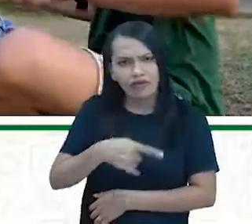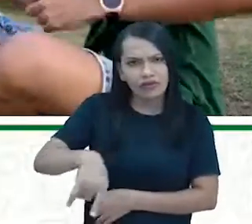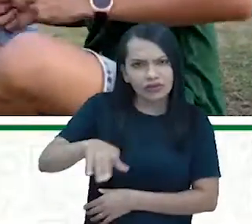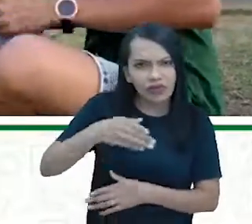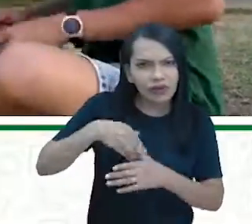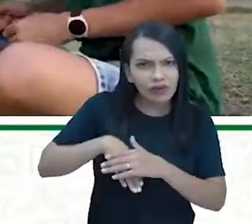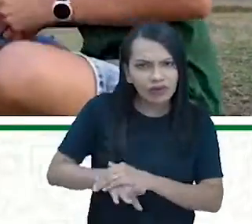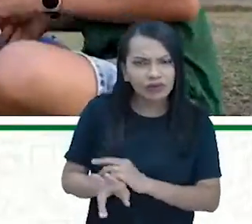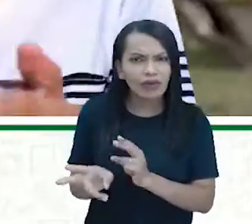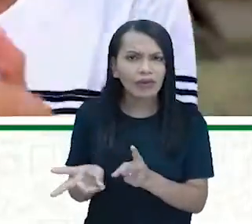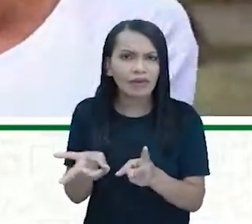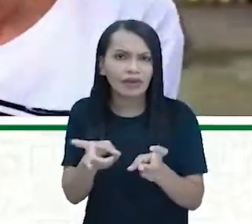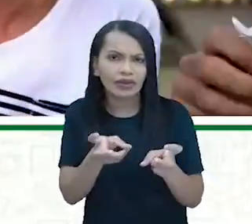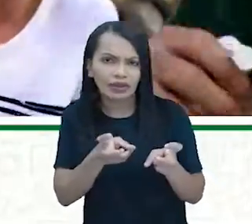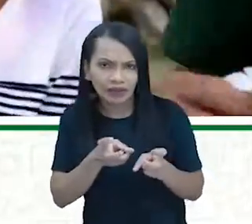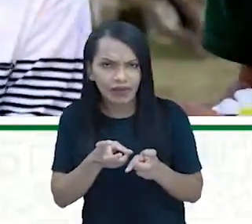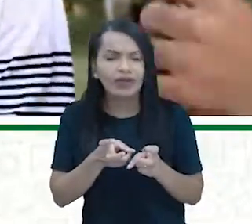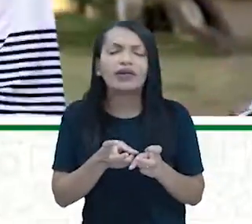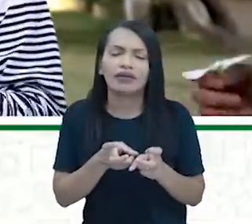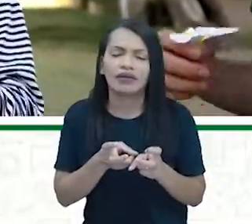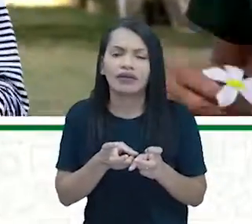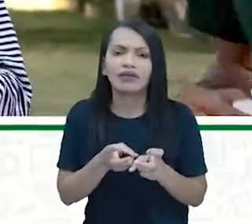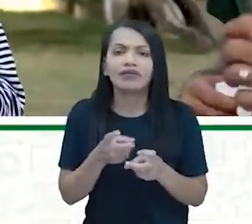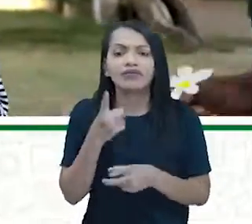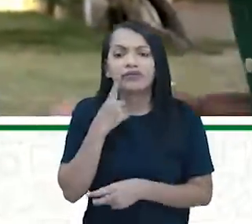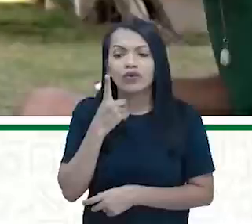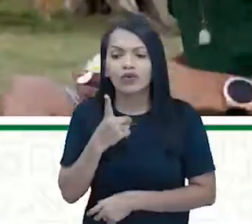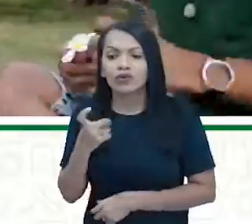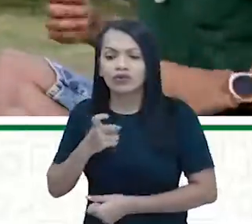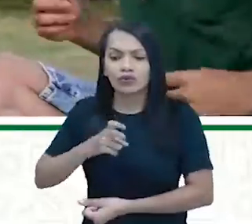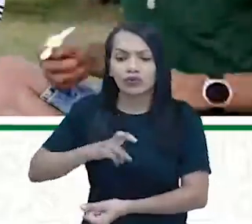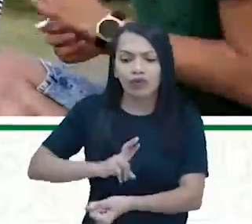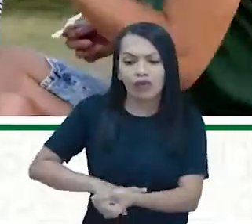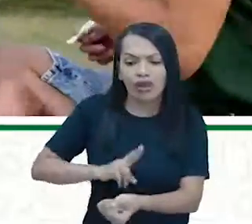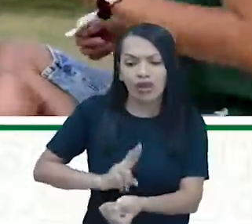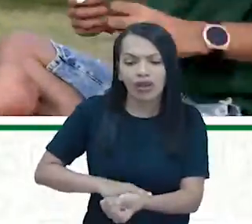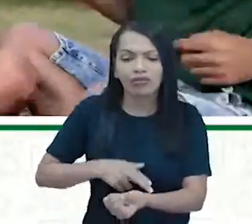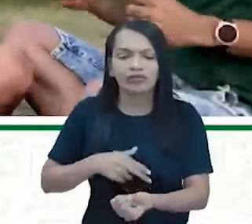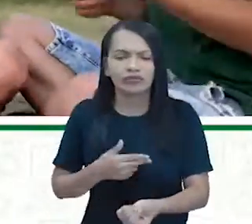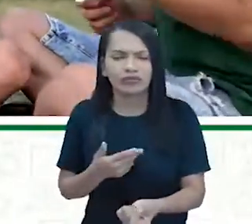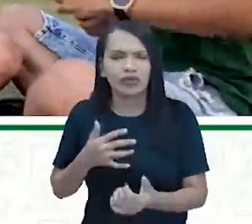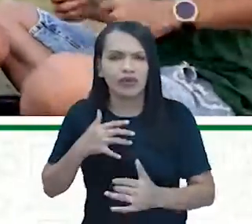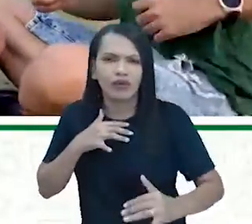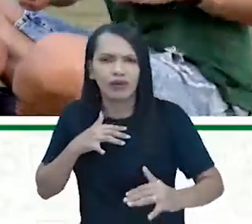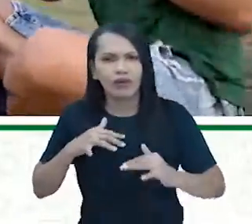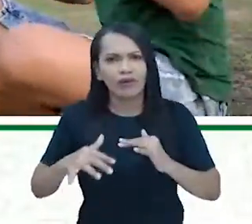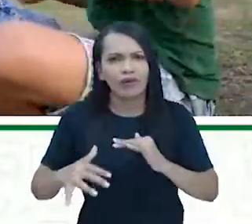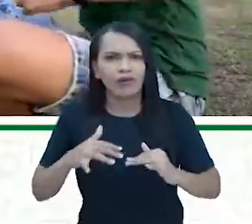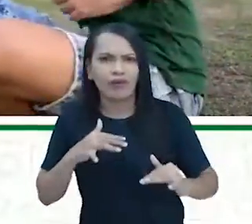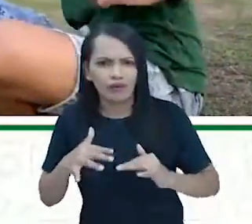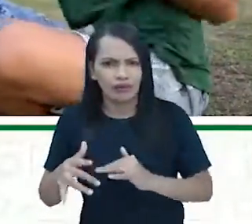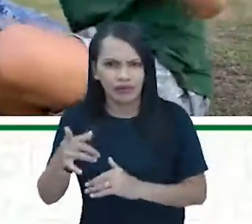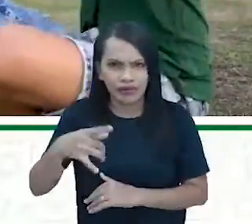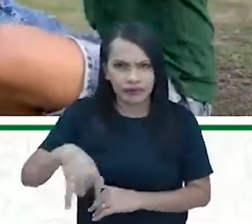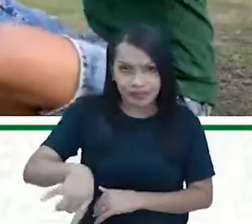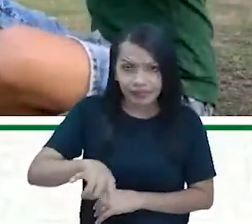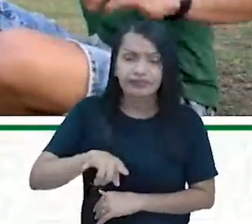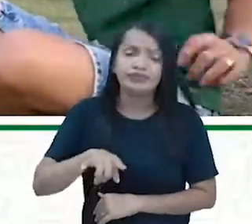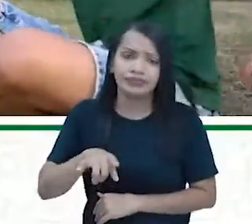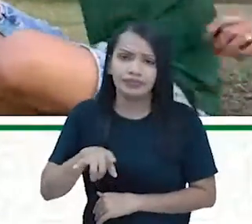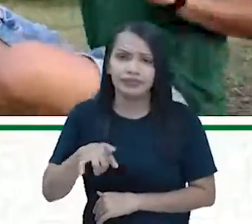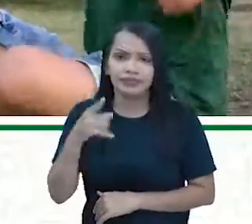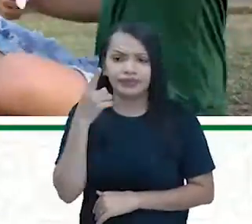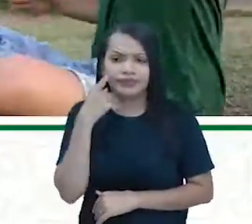costuma perceber quando o som está desafinado? Quando você está numa apresentação, ouvindo o seu som, cantando,